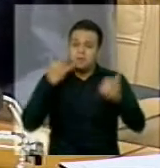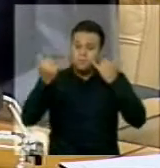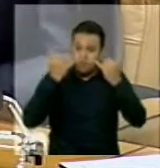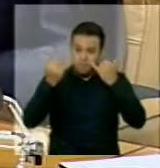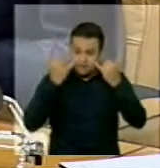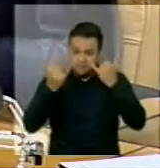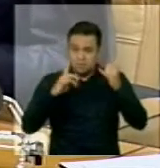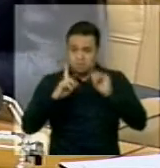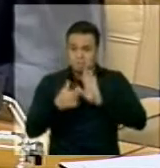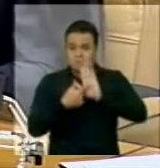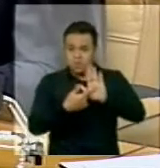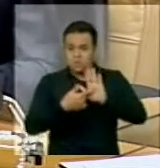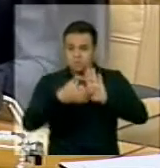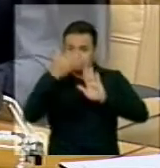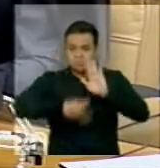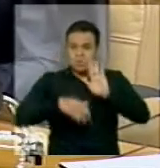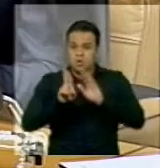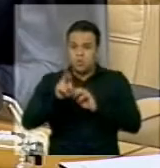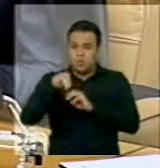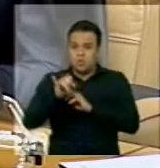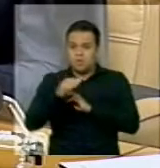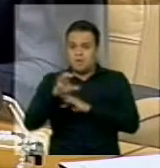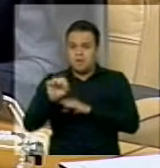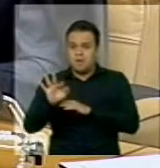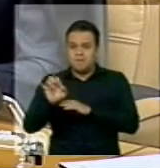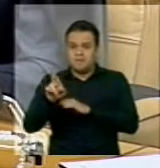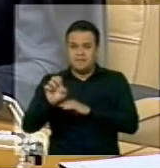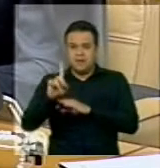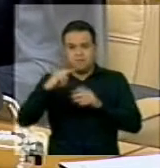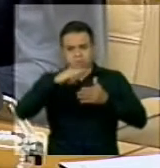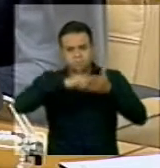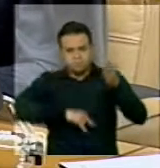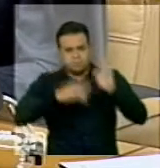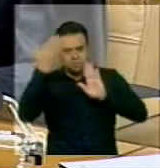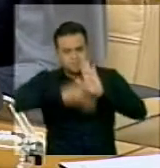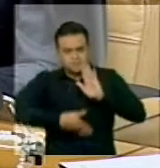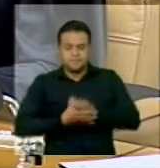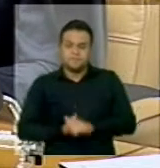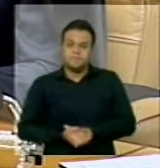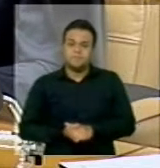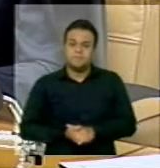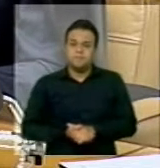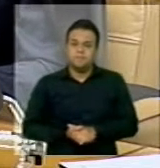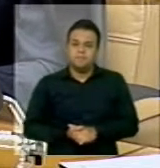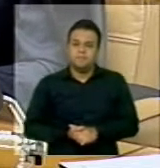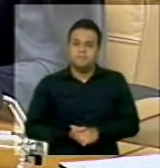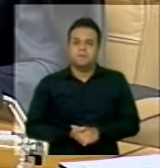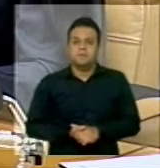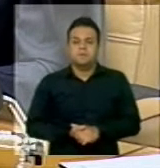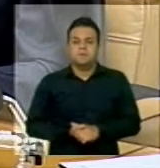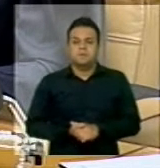síntese, a União Federal trouxe aos autos. Digo eu, então, a propósito disso, cumpre aferir